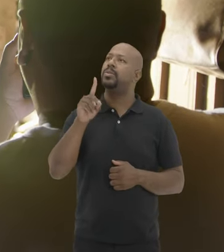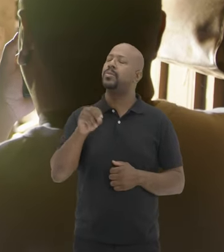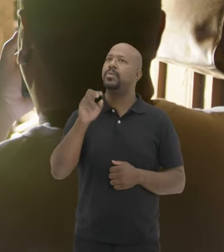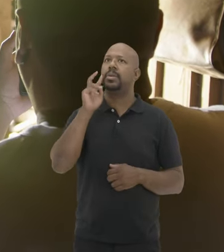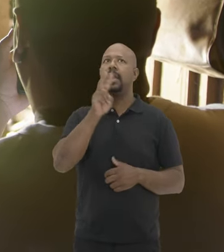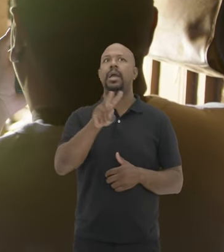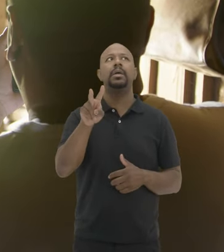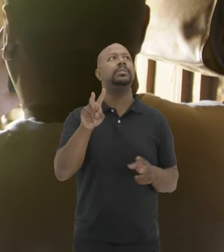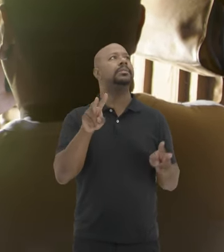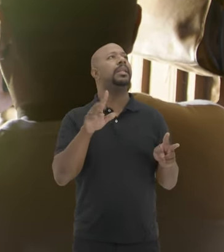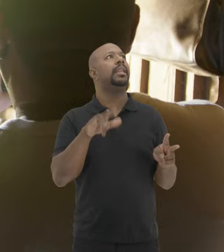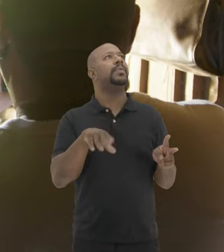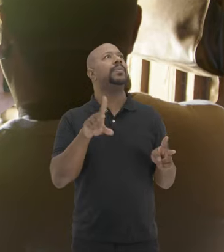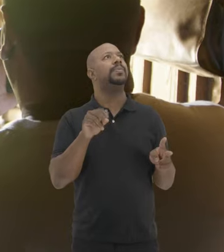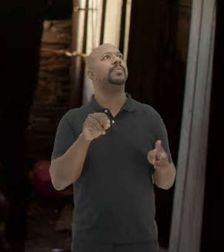cara